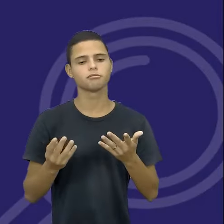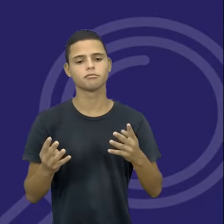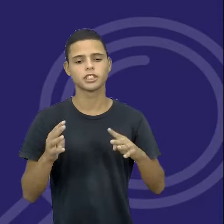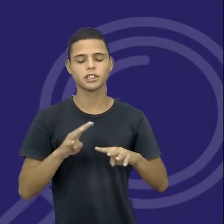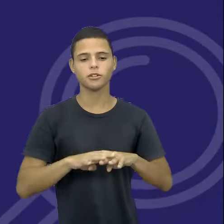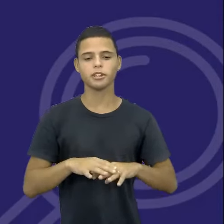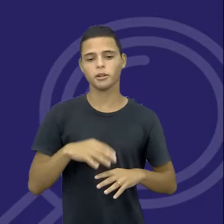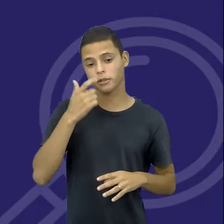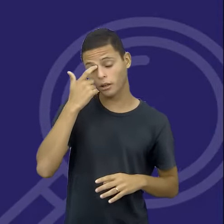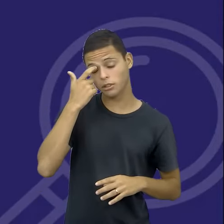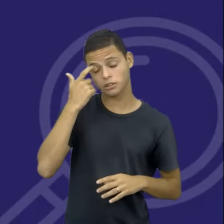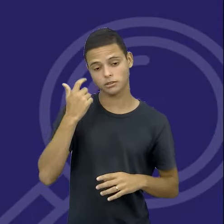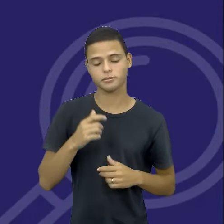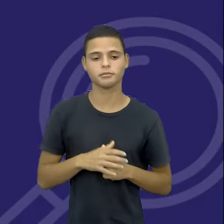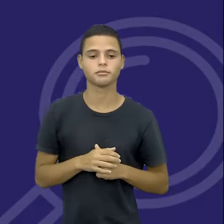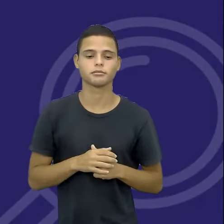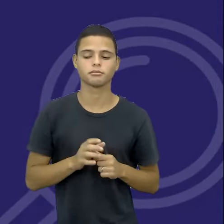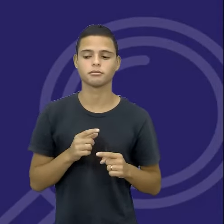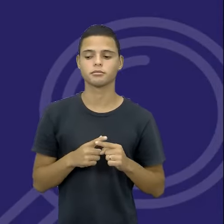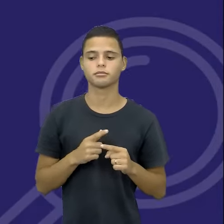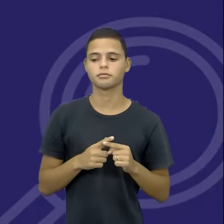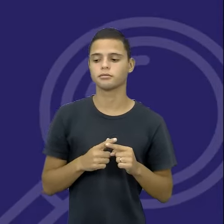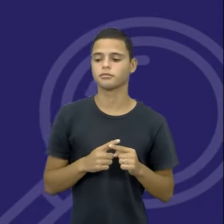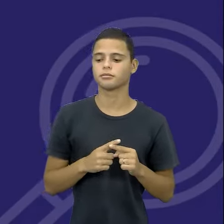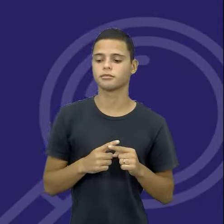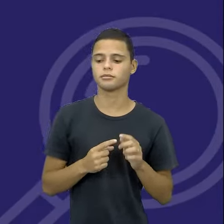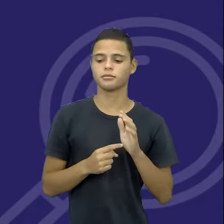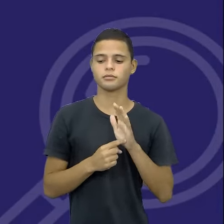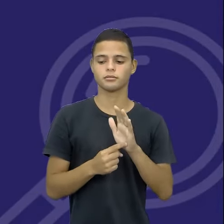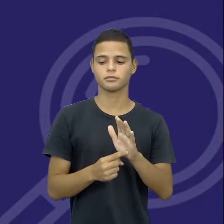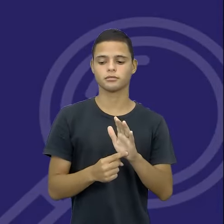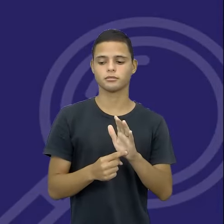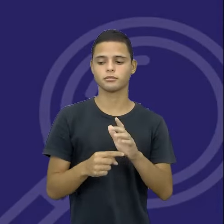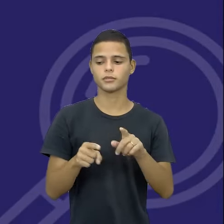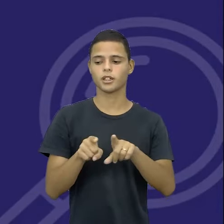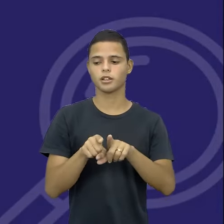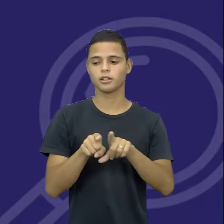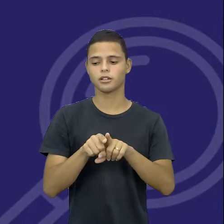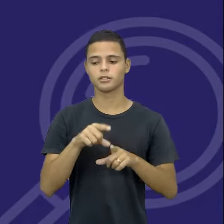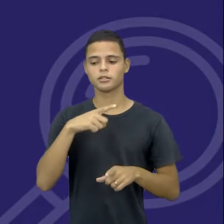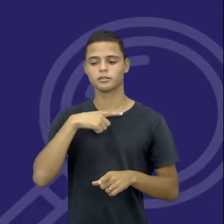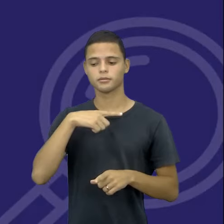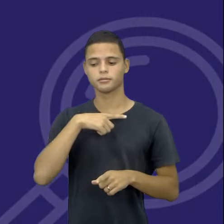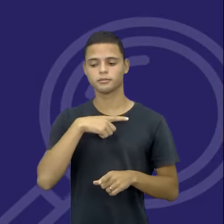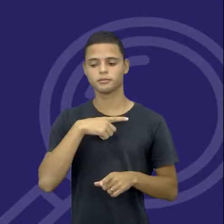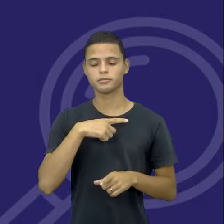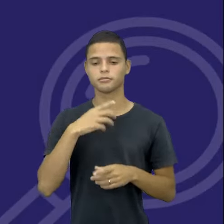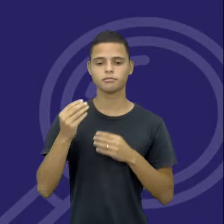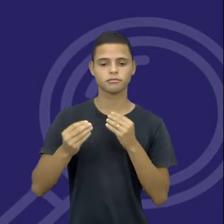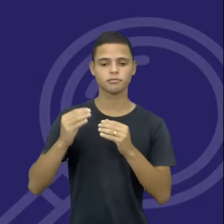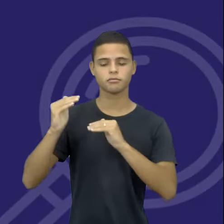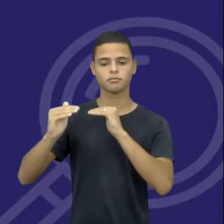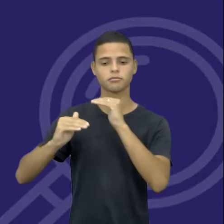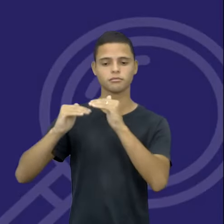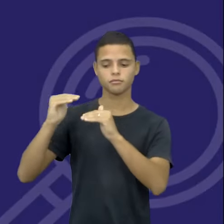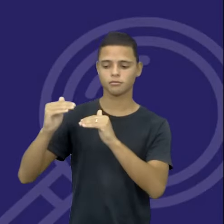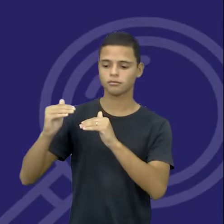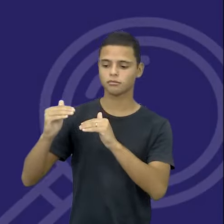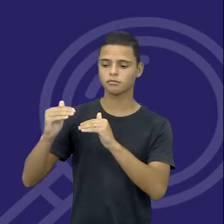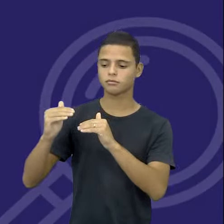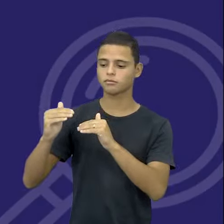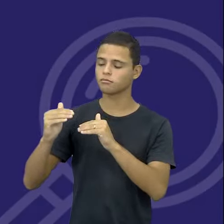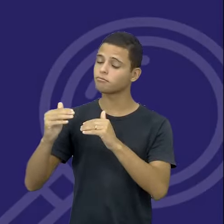muito propícia. Mesmo porque da gente mostrar de toda a matemática de como que ela foi construída e de como que ela foi desenvolvida,